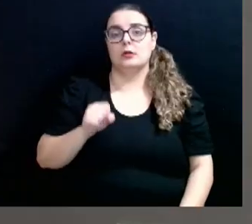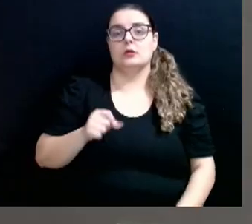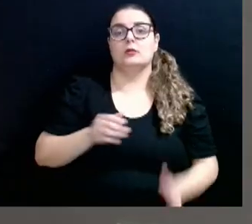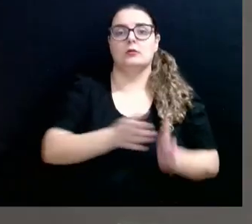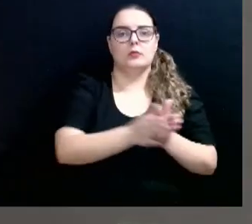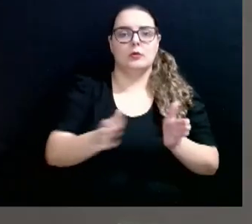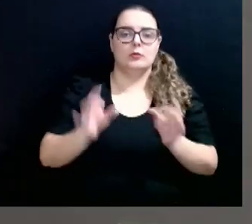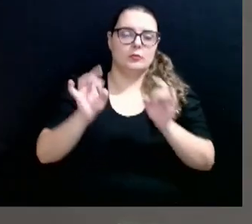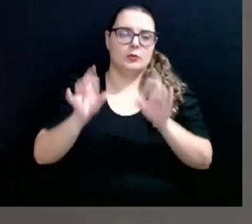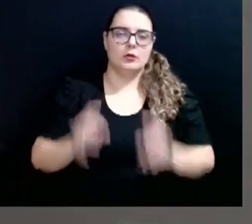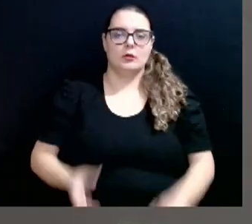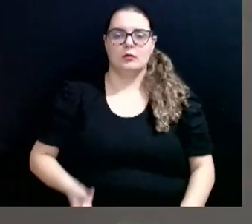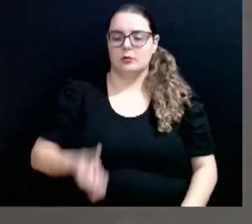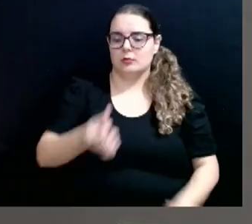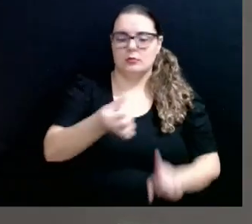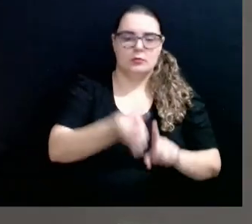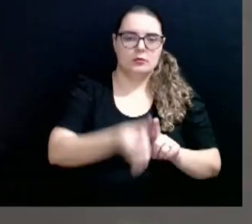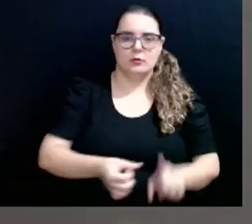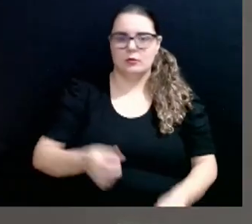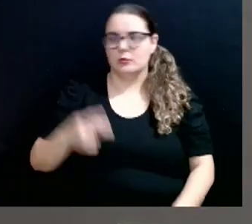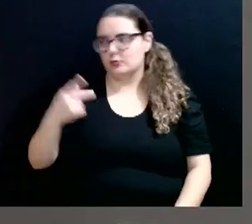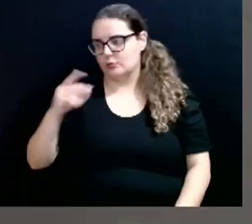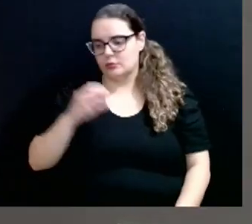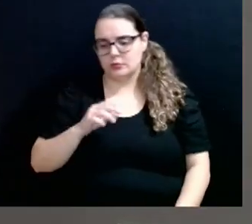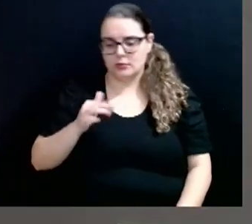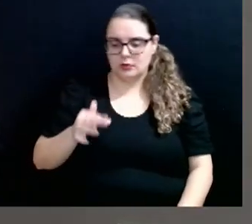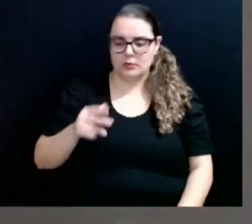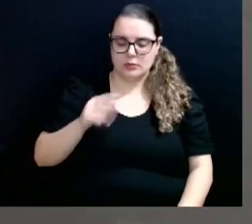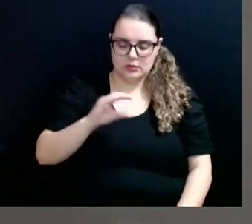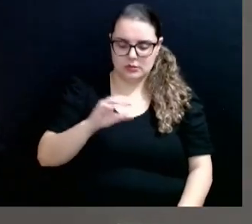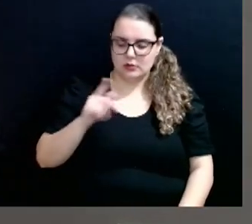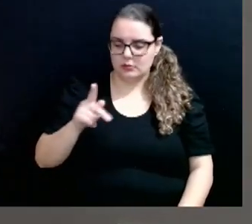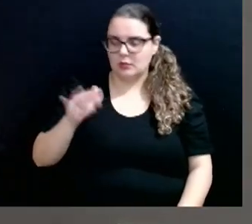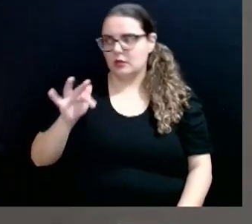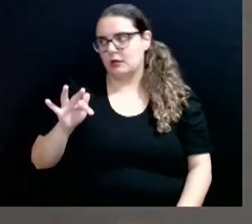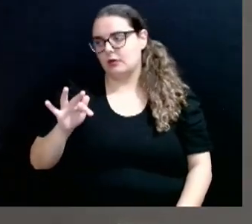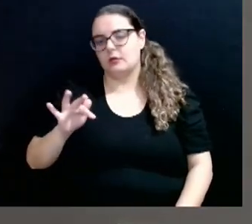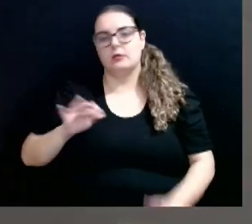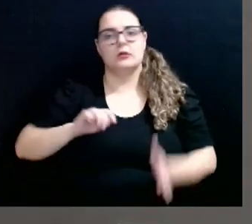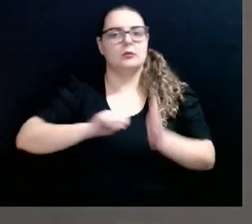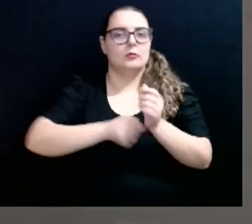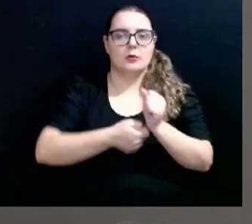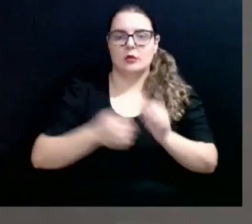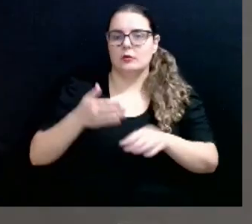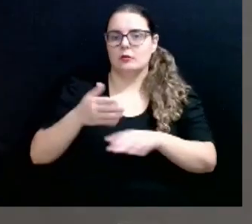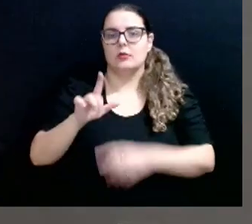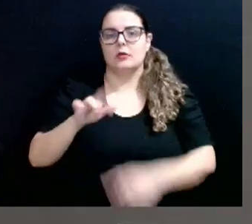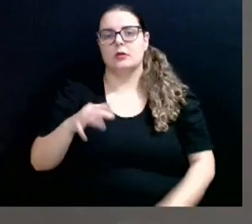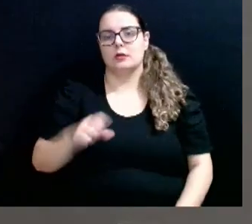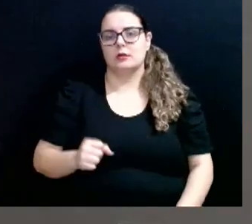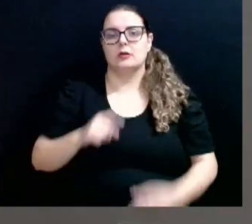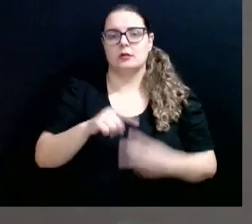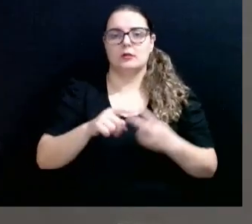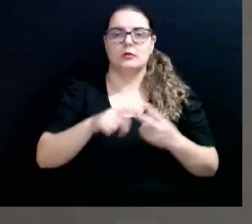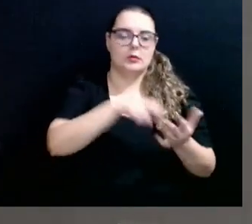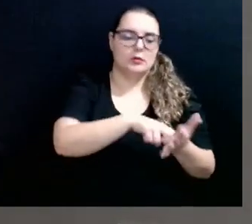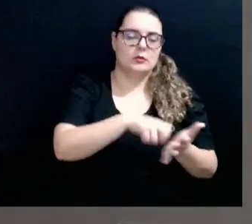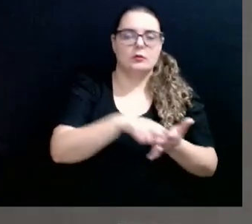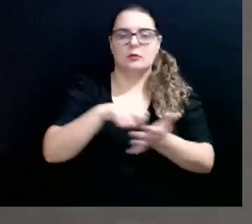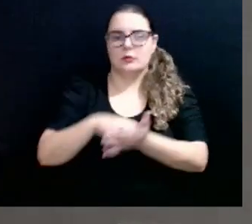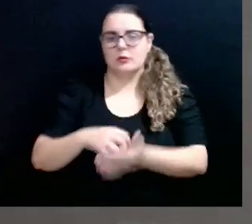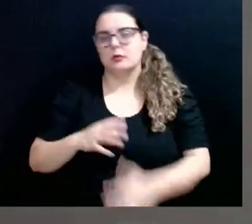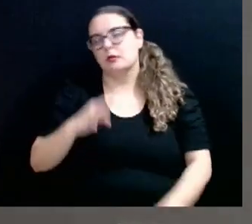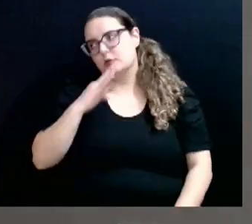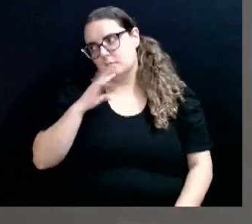6 meses, viu, o seu CPF está bloqueado de participar de leilões. Então, são geralmente essas duas penalidades que eu conheço que acontecem no